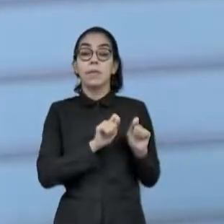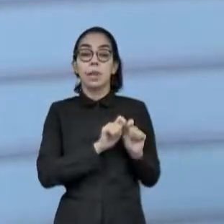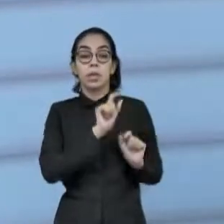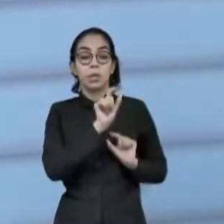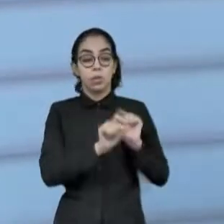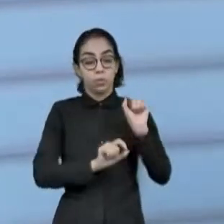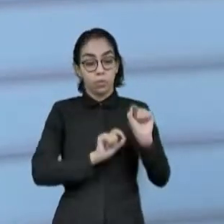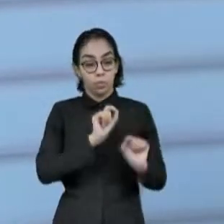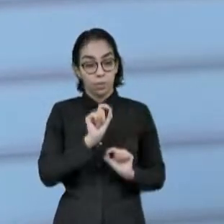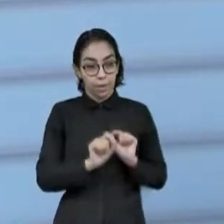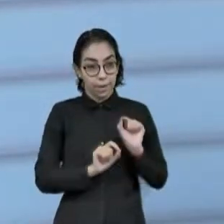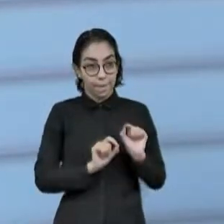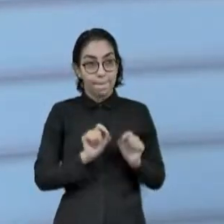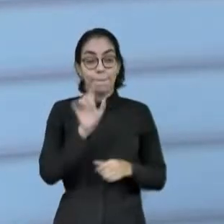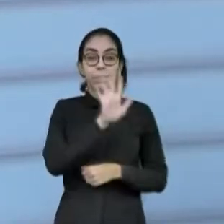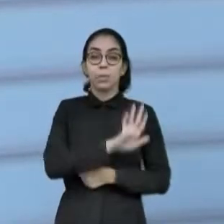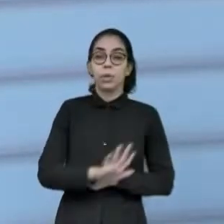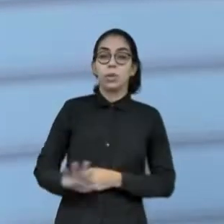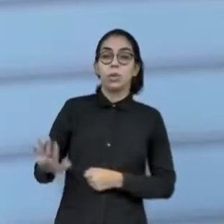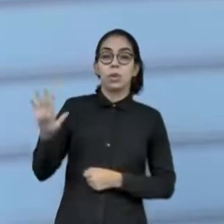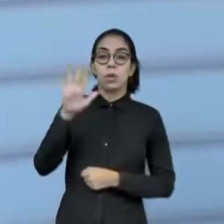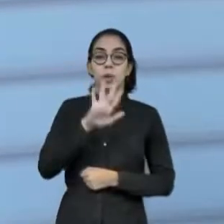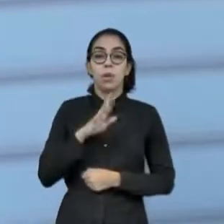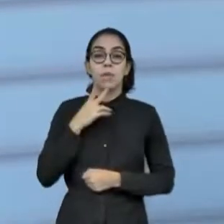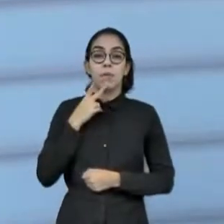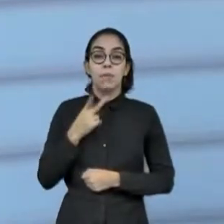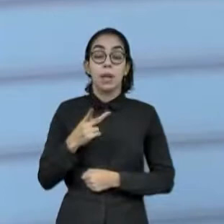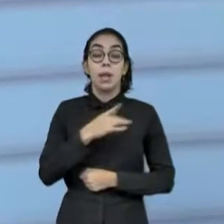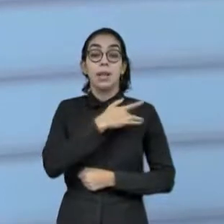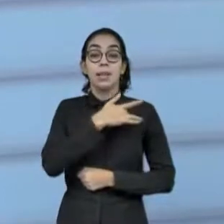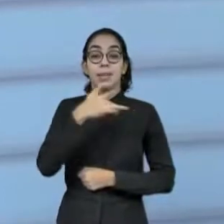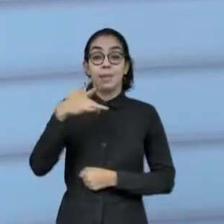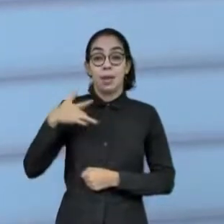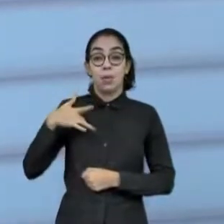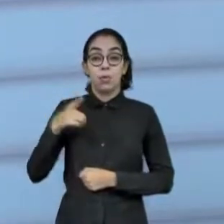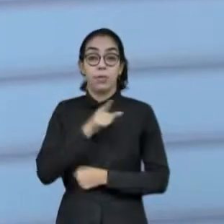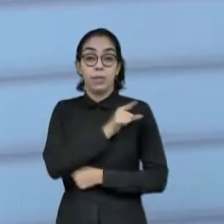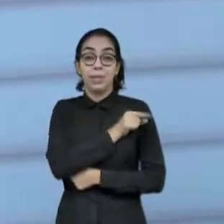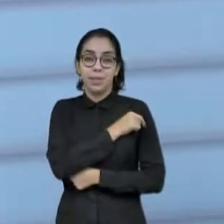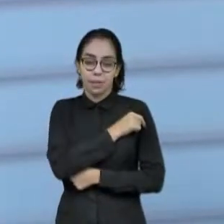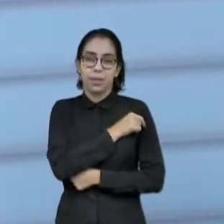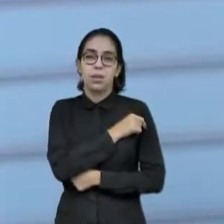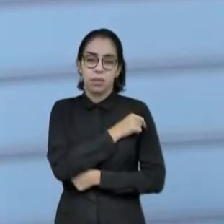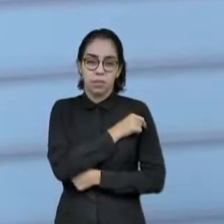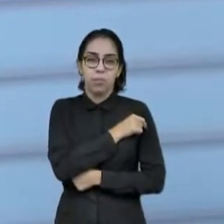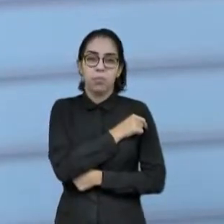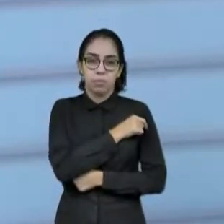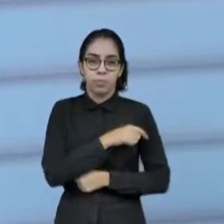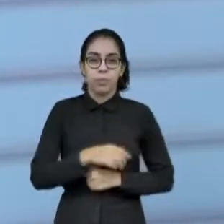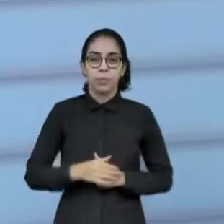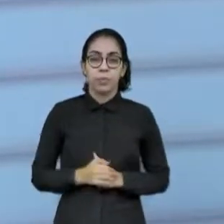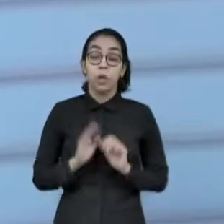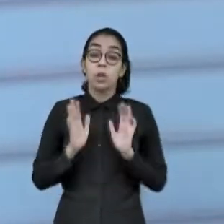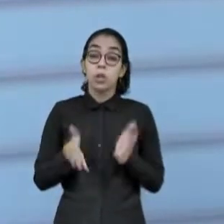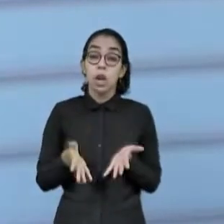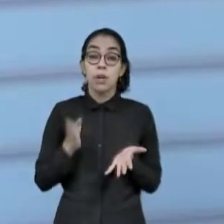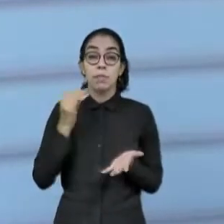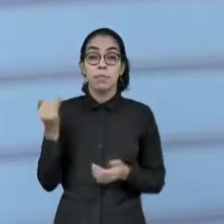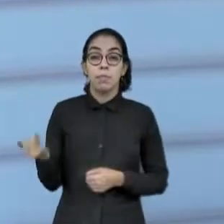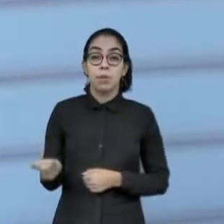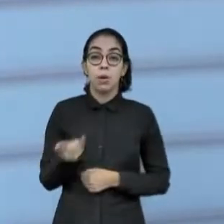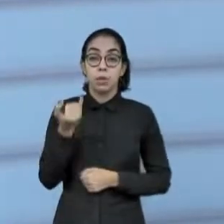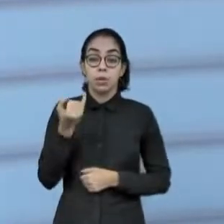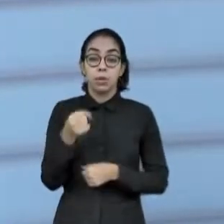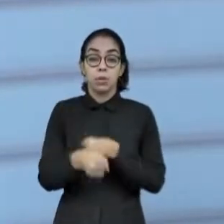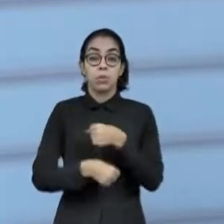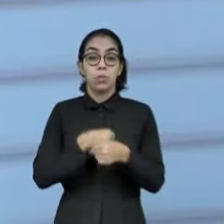queria destacar uma coisa, que é a questão da saúde e da vacinação mesmo, né? Que eles trazem logo no início, que assim, 2021